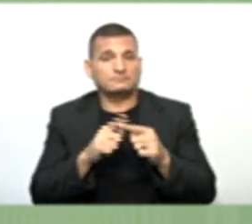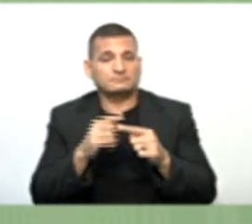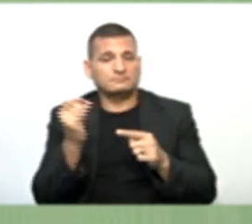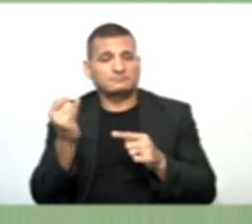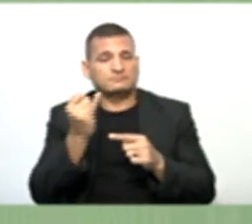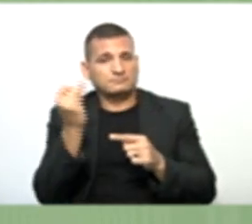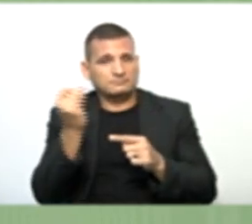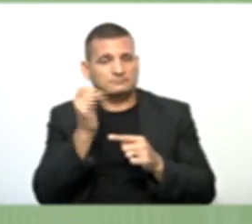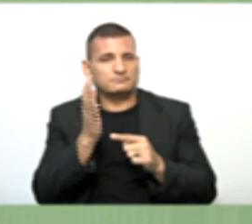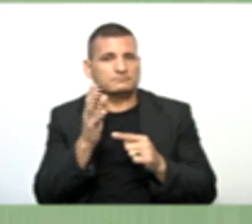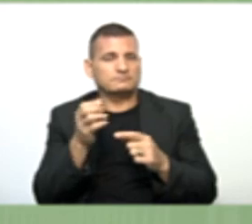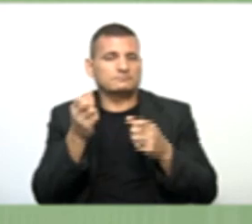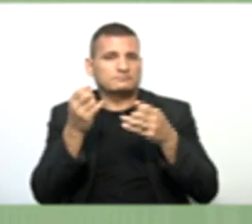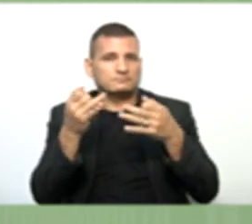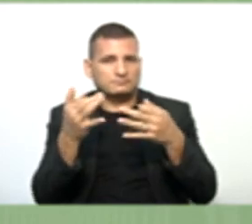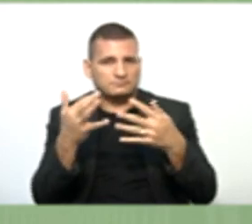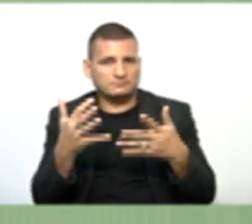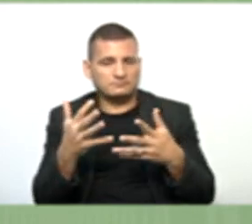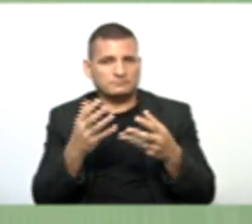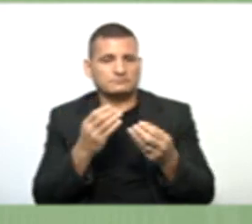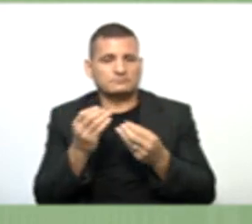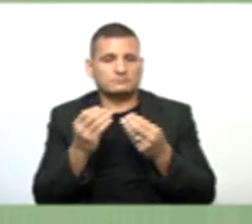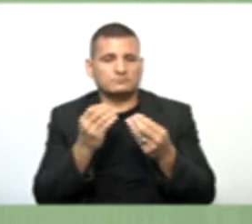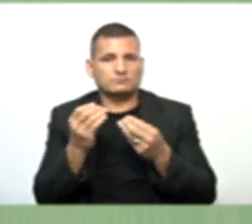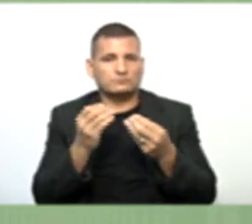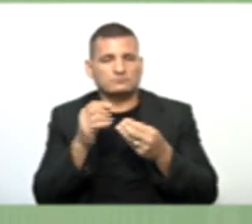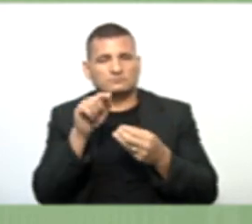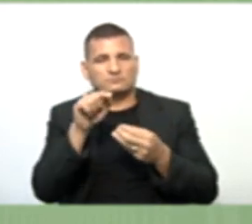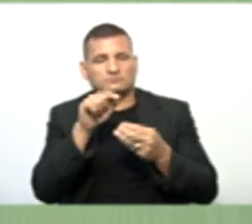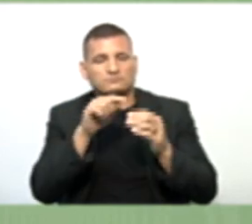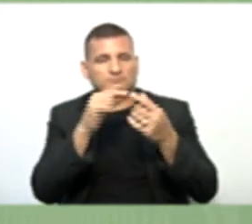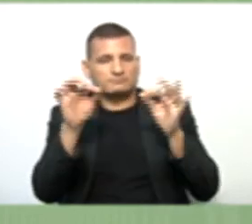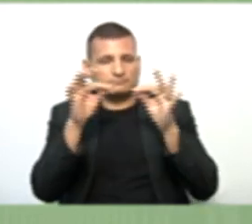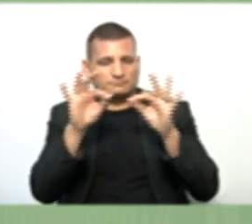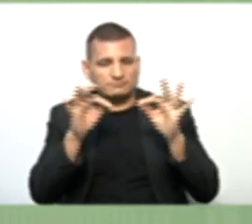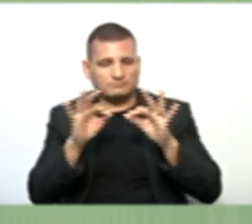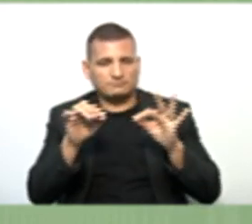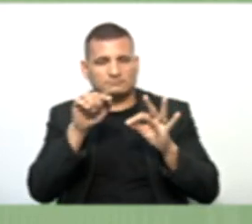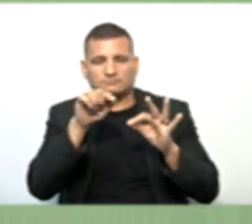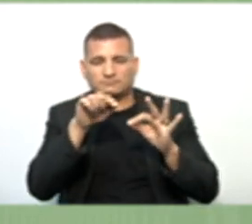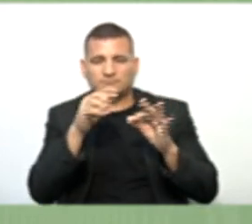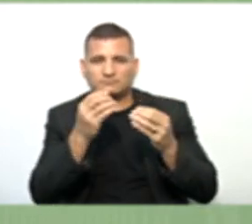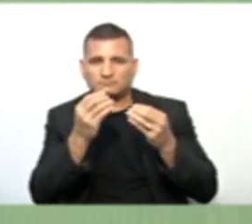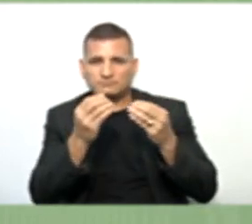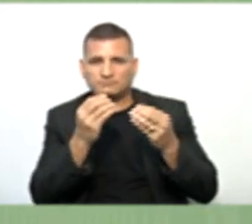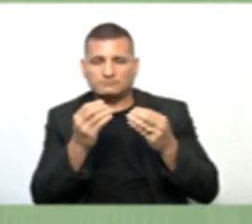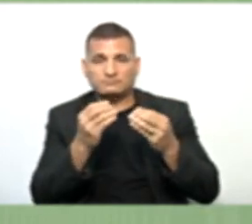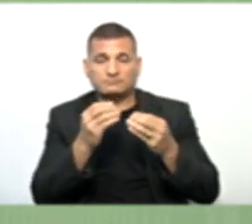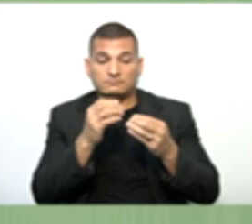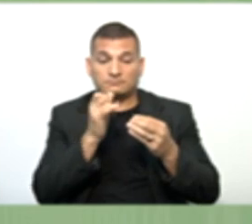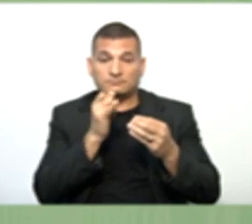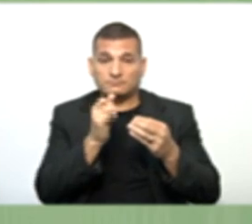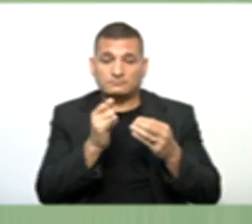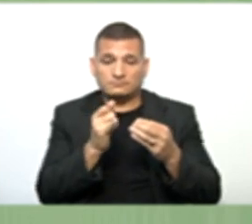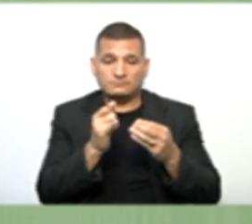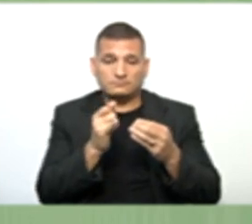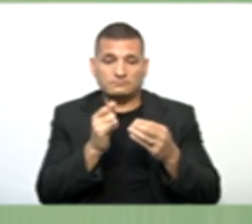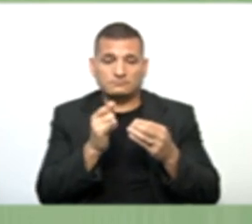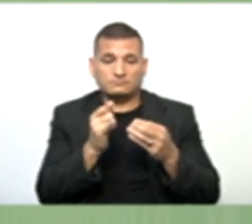como a gente falou, a forma gráfica desse programa, a aparência dele. Se a gente não